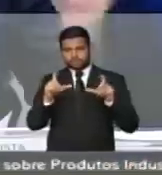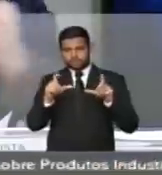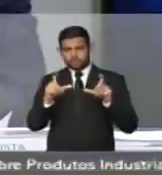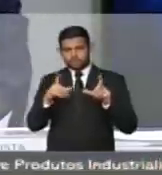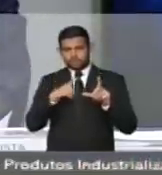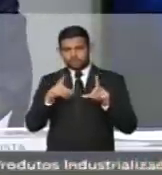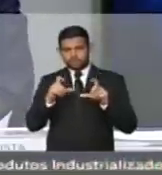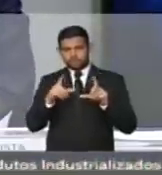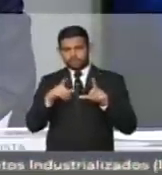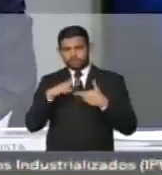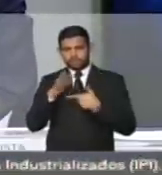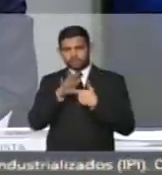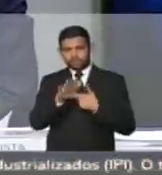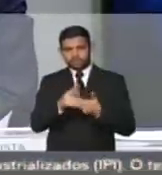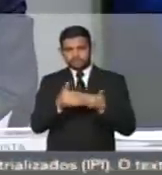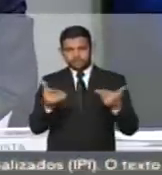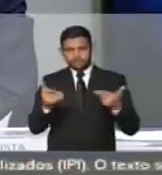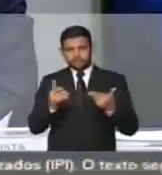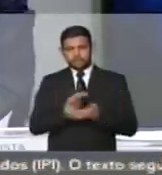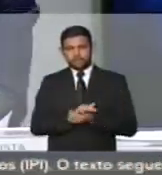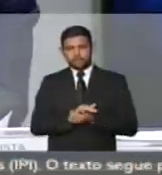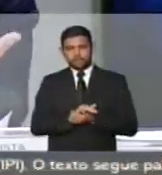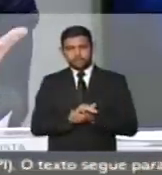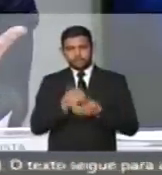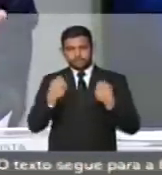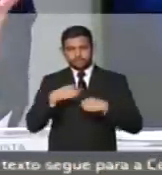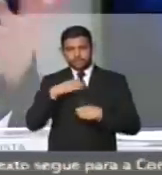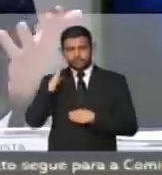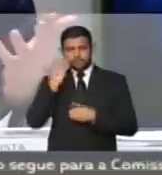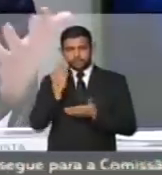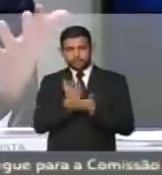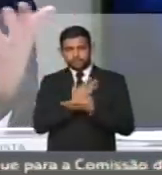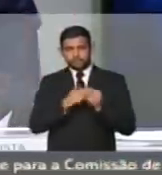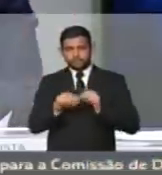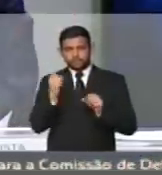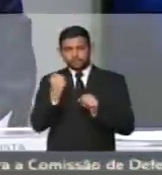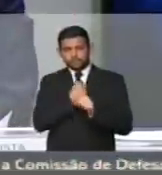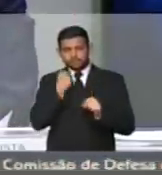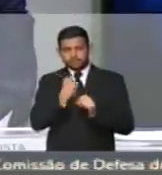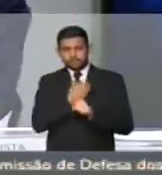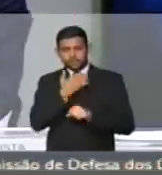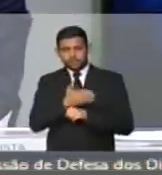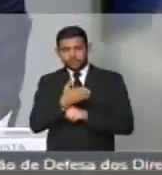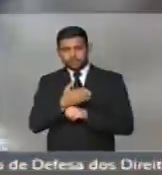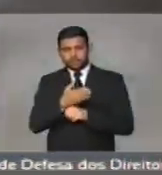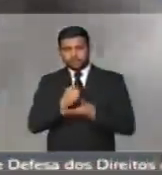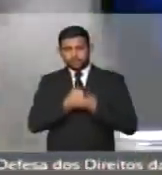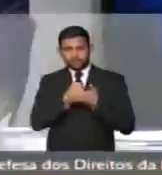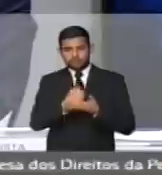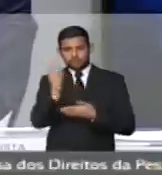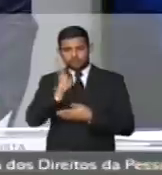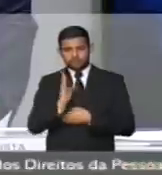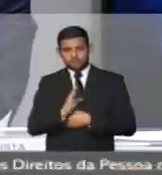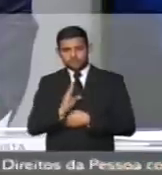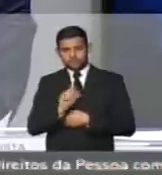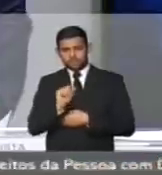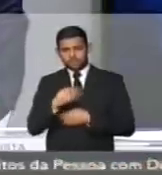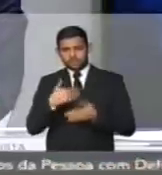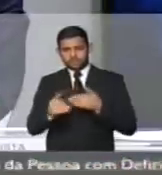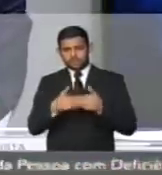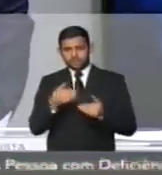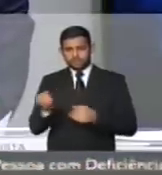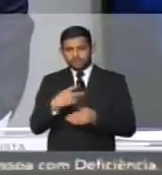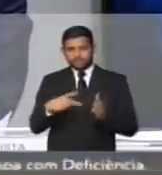fotos aí não para mostrar? Para os senhores entenderem o que foi construído. Então, o benefício para o Brasil, que sejam os